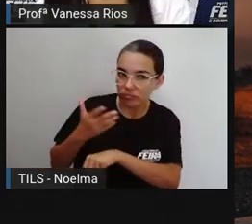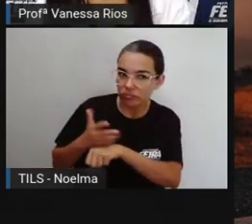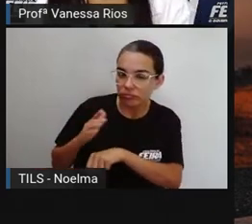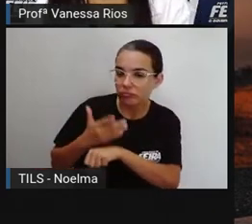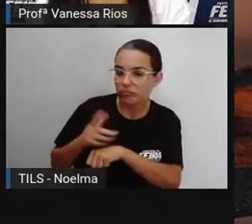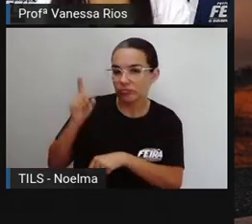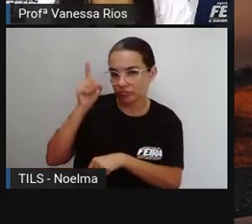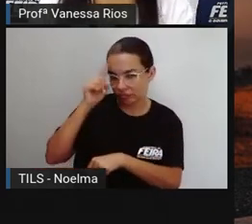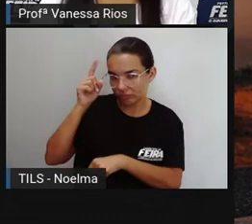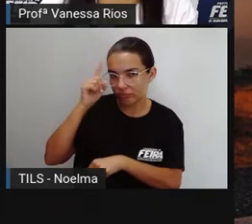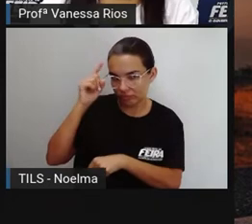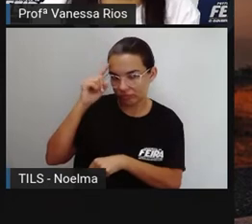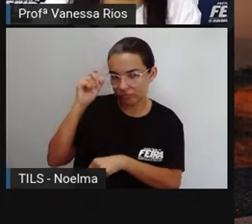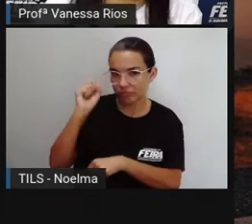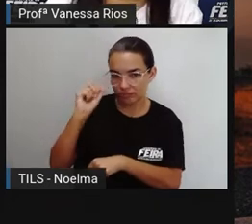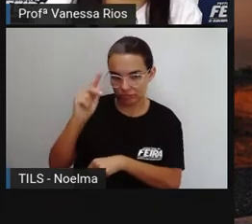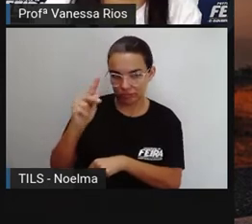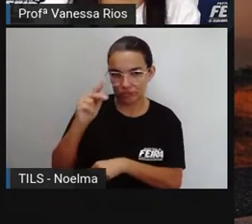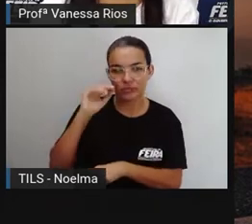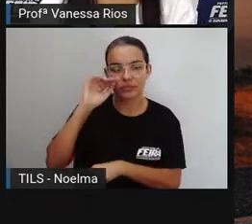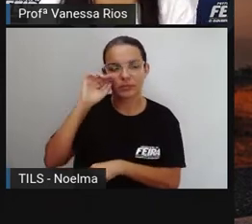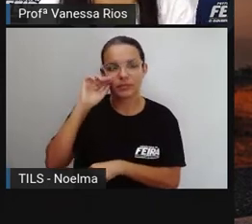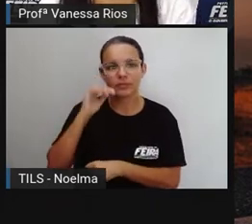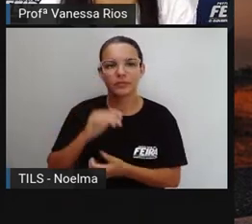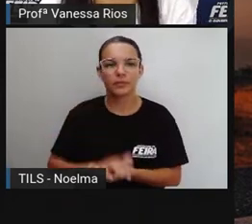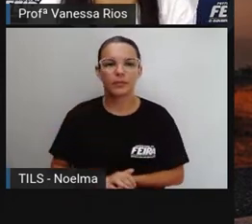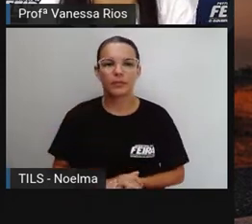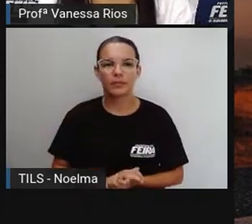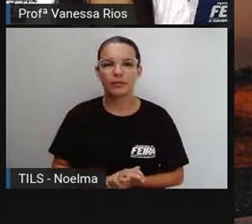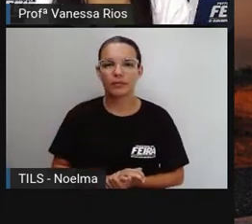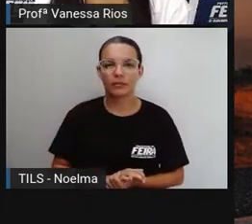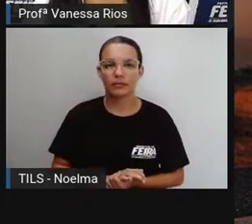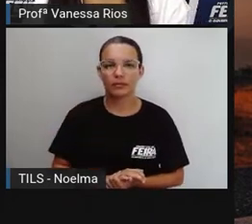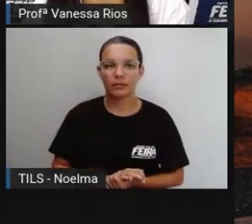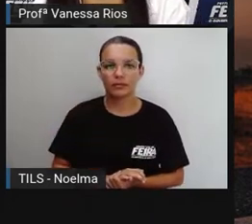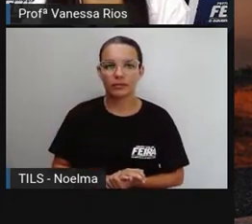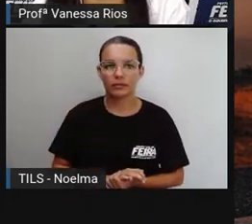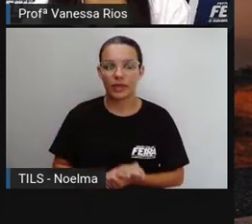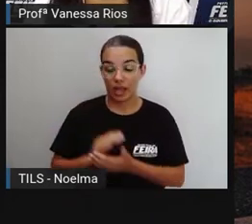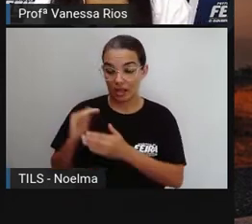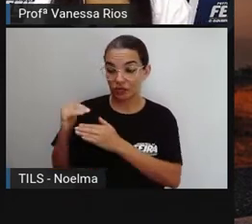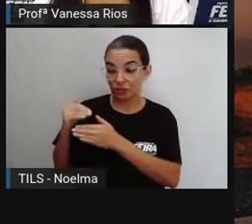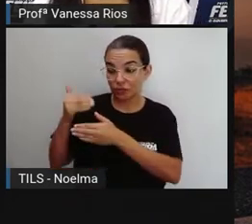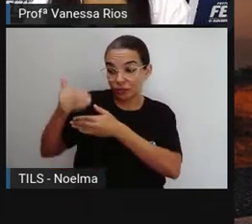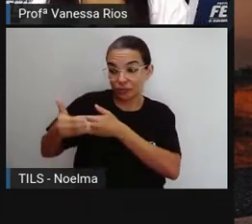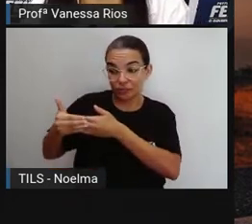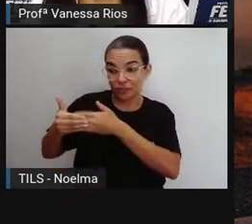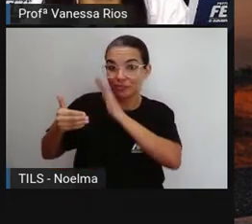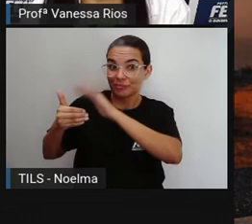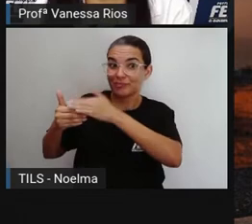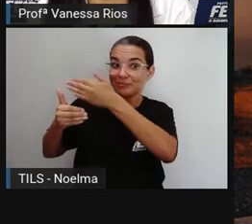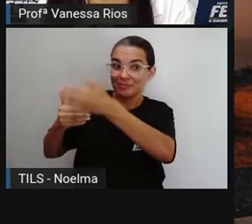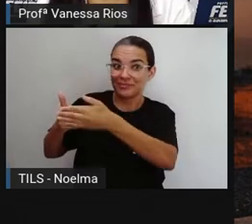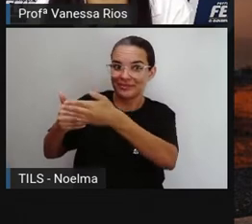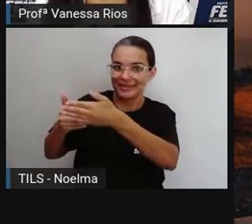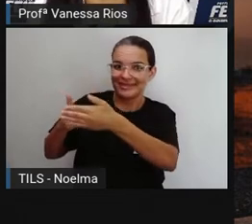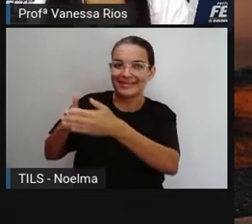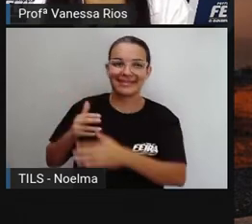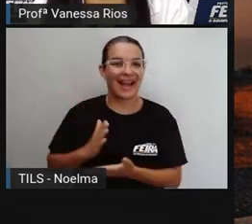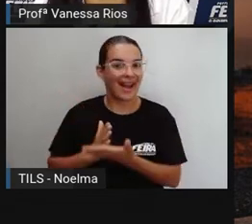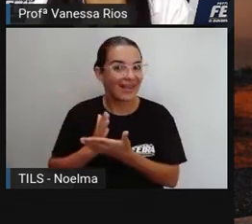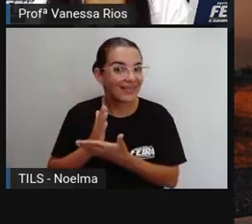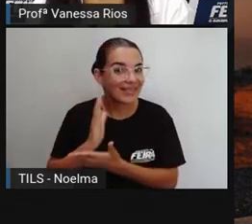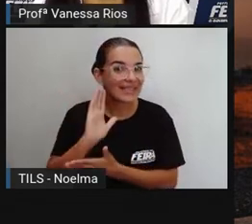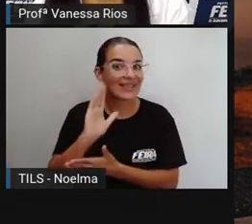alguma atividade ou da própria caminhada, né? E se aí já se colocam num processo gradativo, né? Um processo